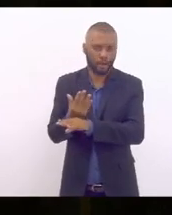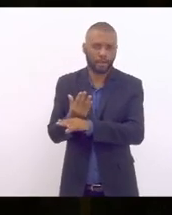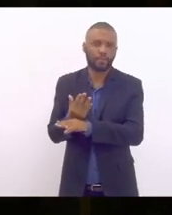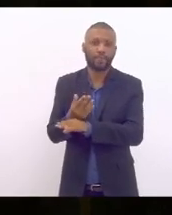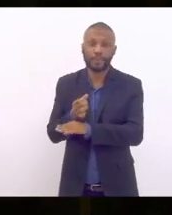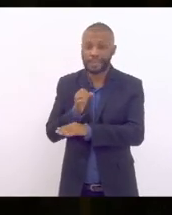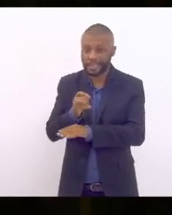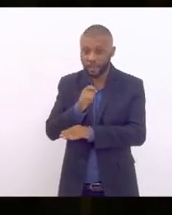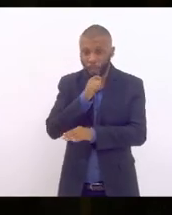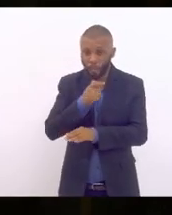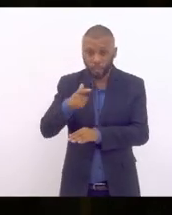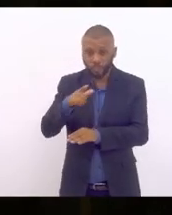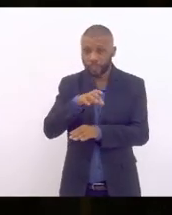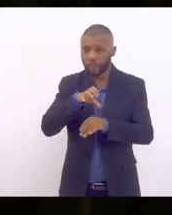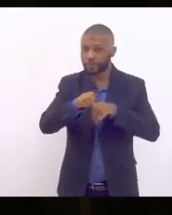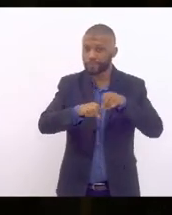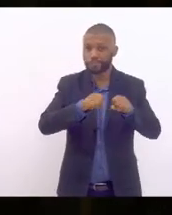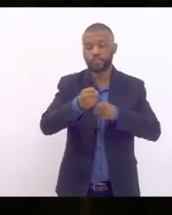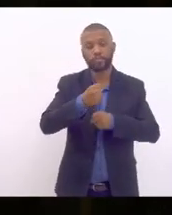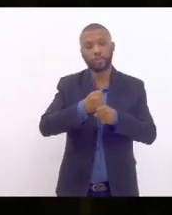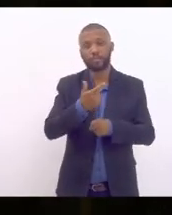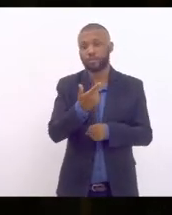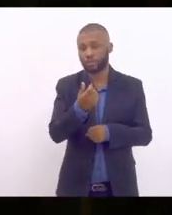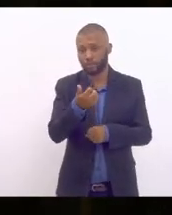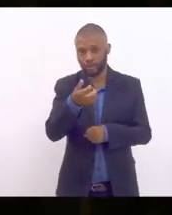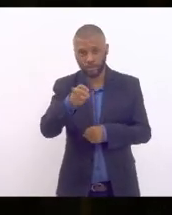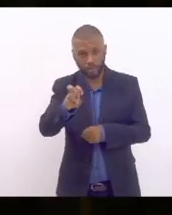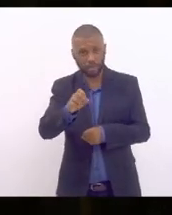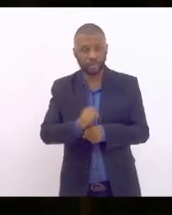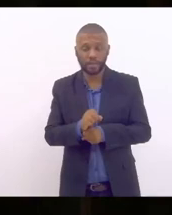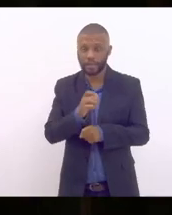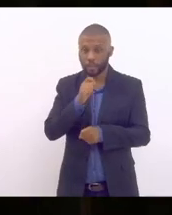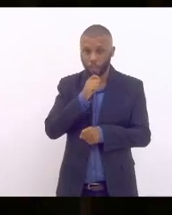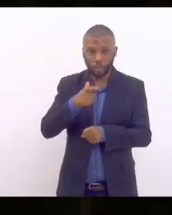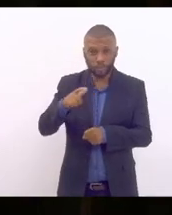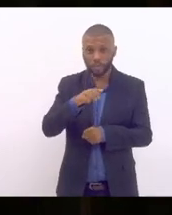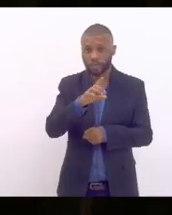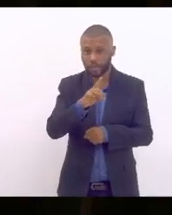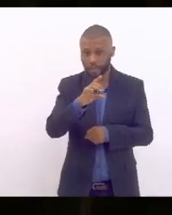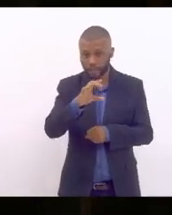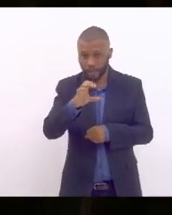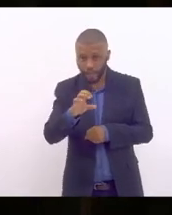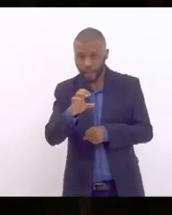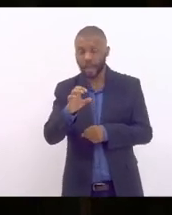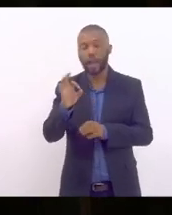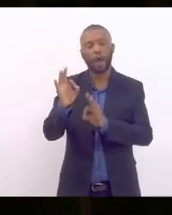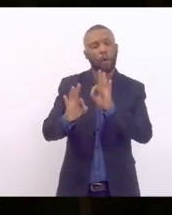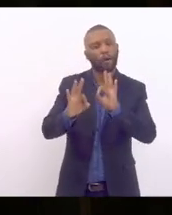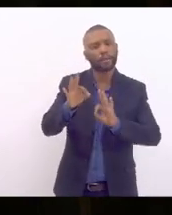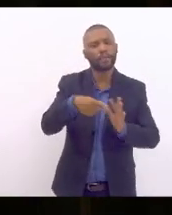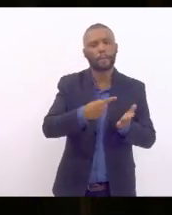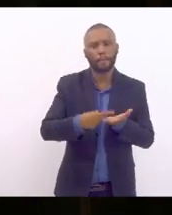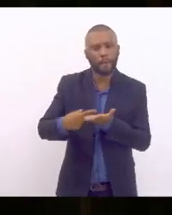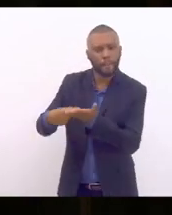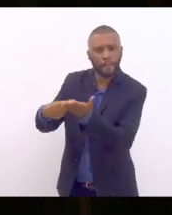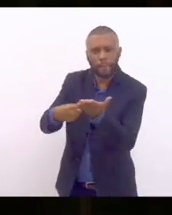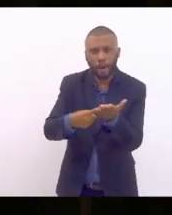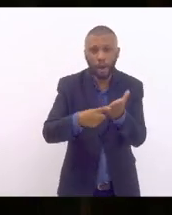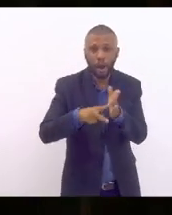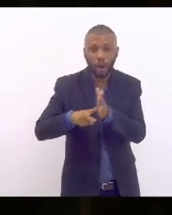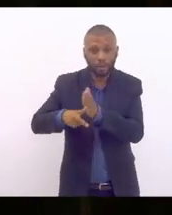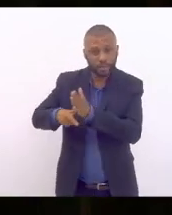se não fosse a ocupação e 2015 se fosse um desses é organizado se não fosse um